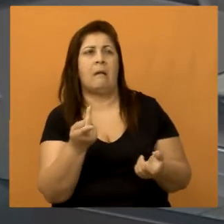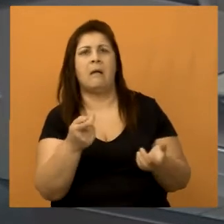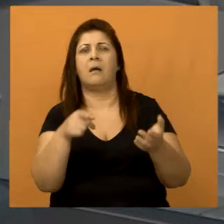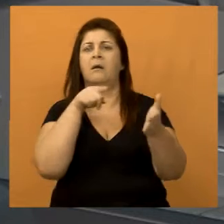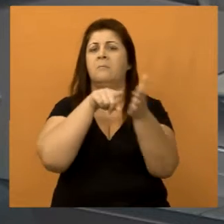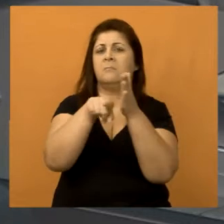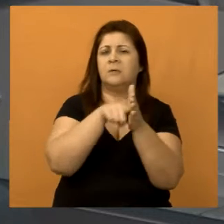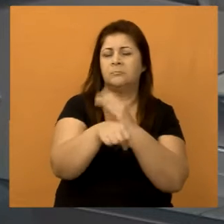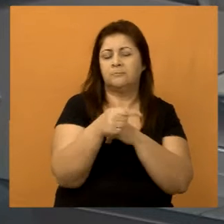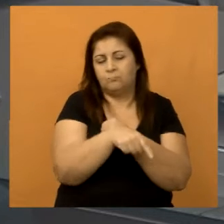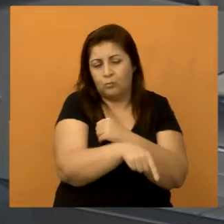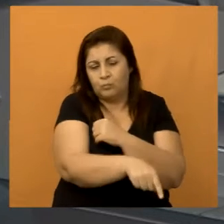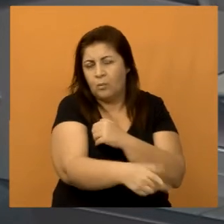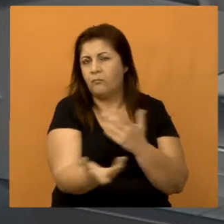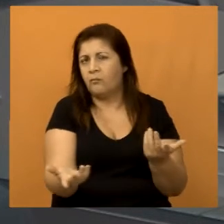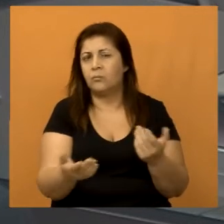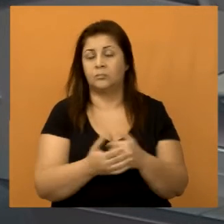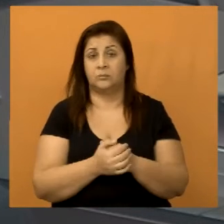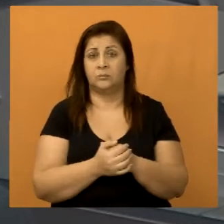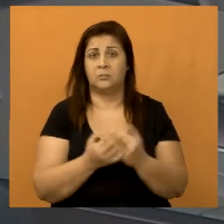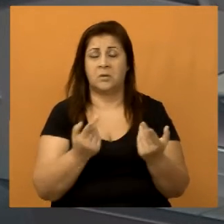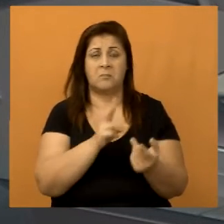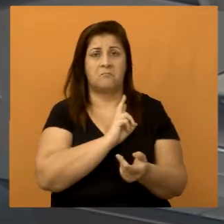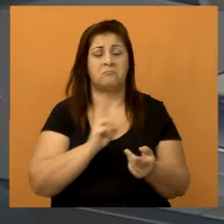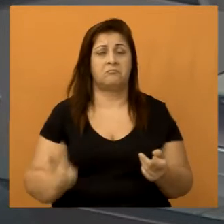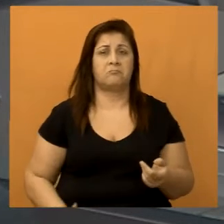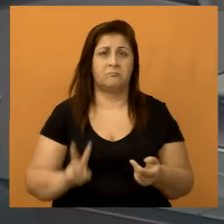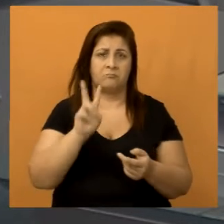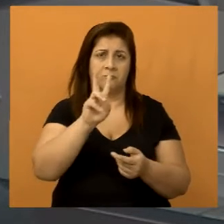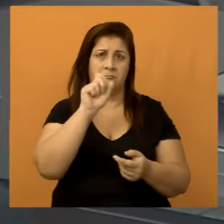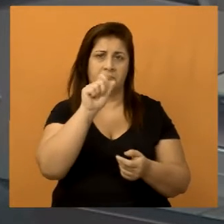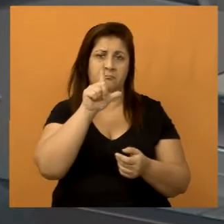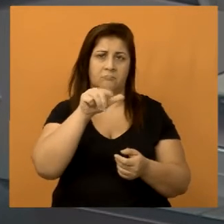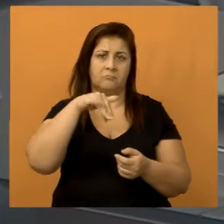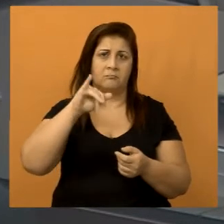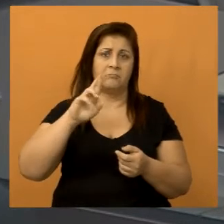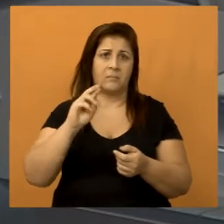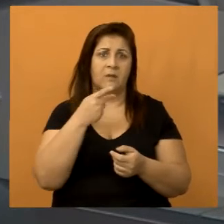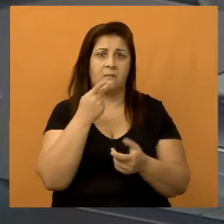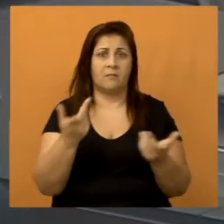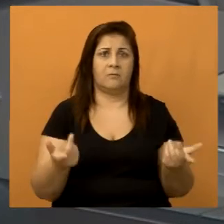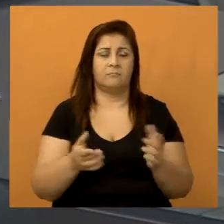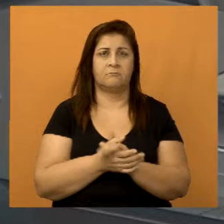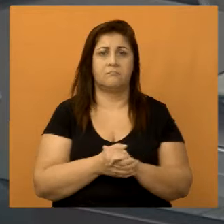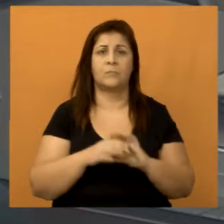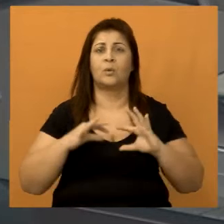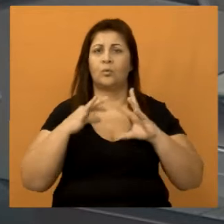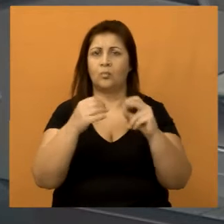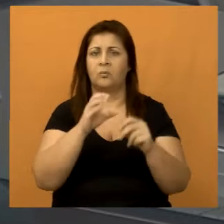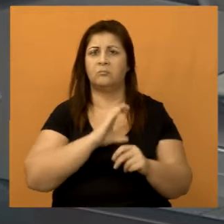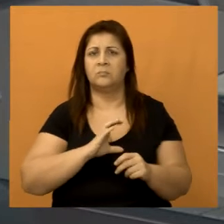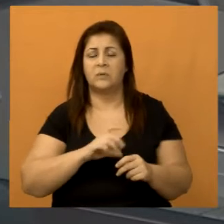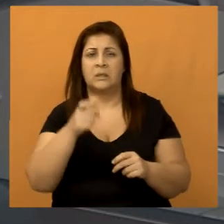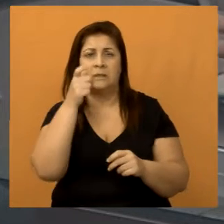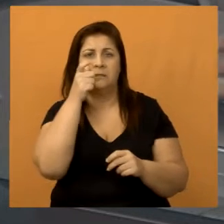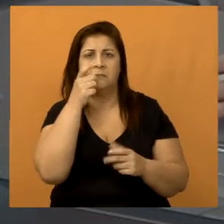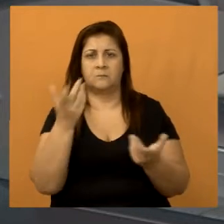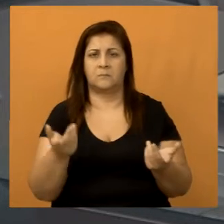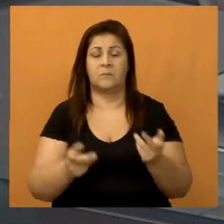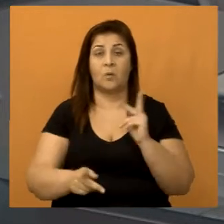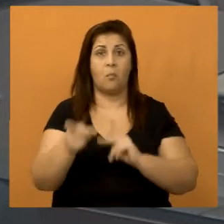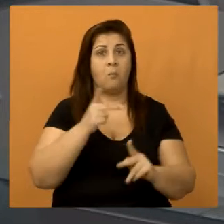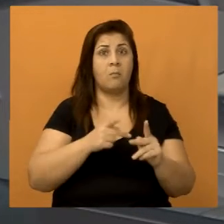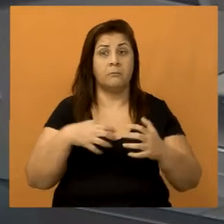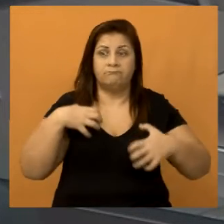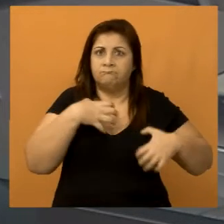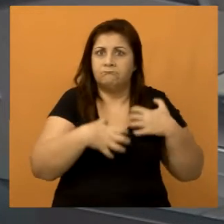informações, aprofundar mais. E é como o vereador Valmir falou, eu acho que a cidade inteira acompanhou essa CPI, né, a população está ansiosa